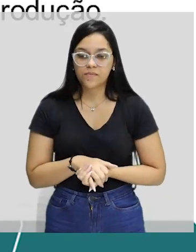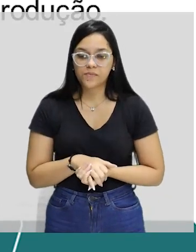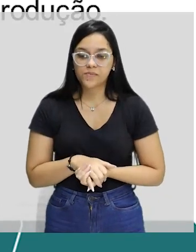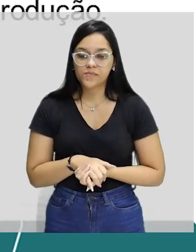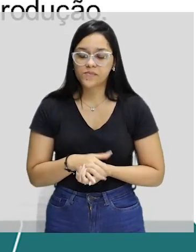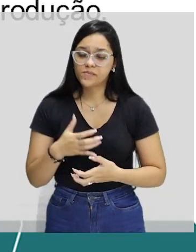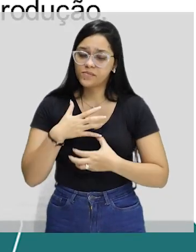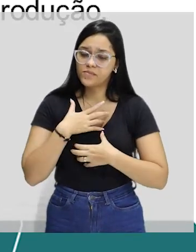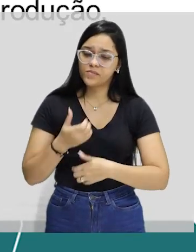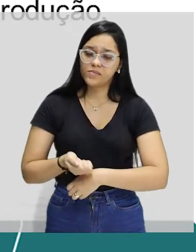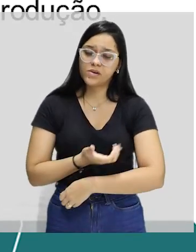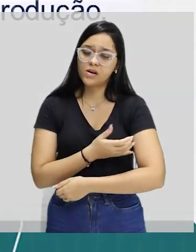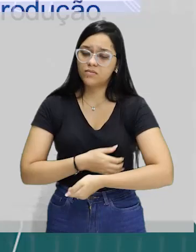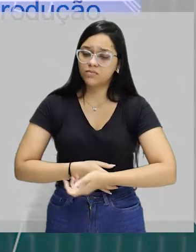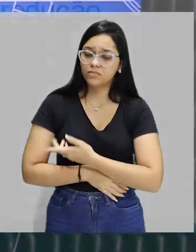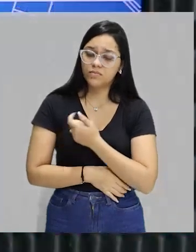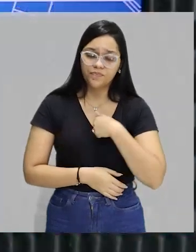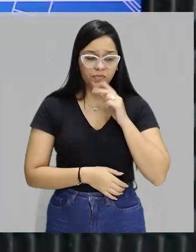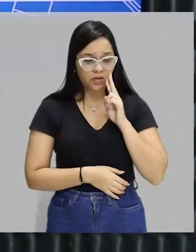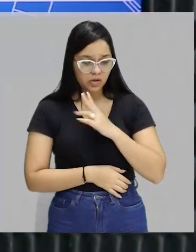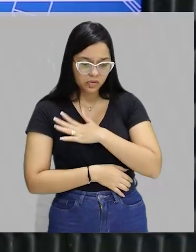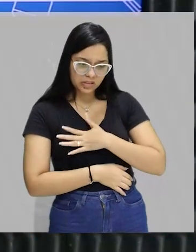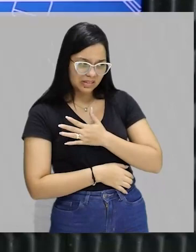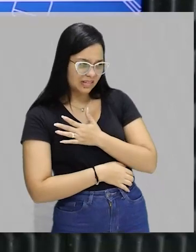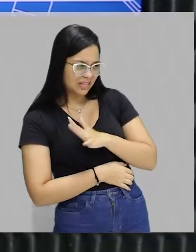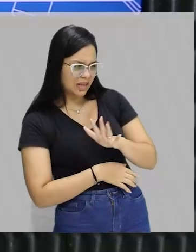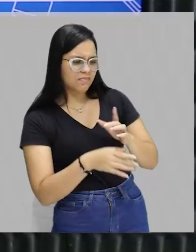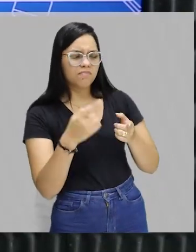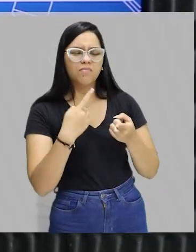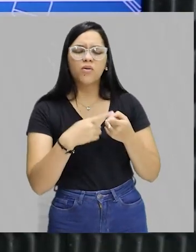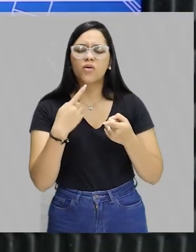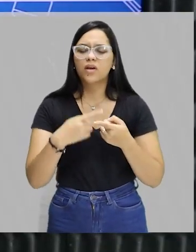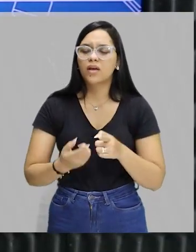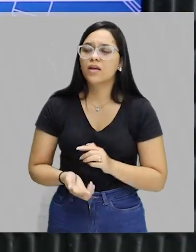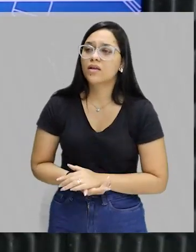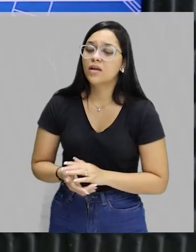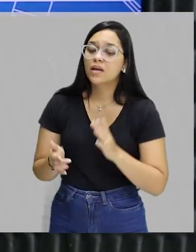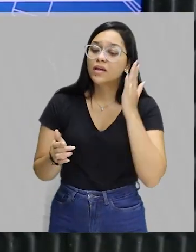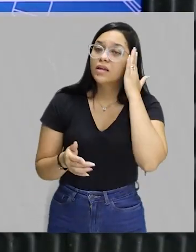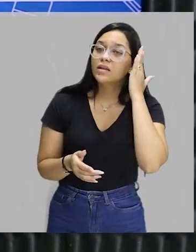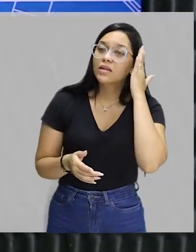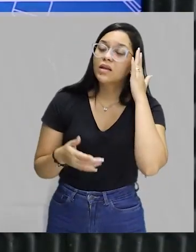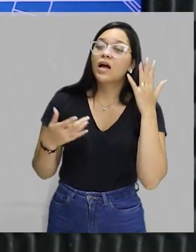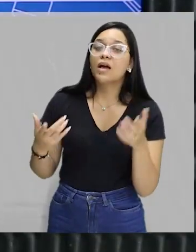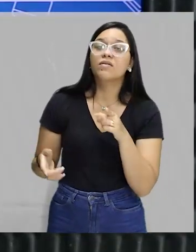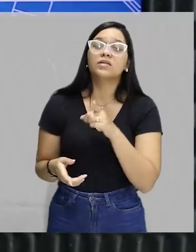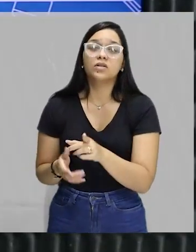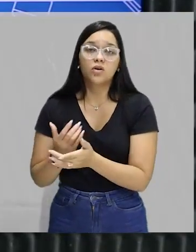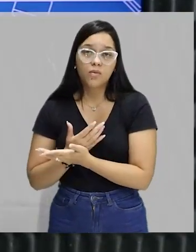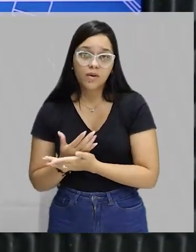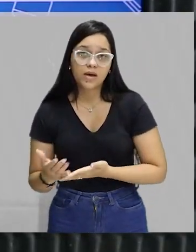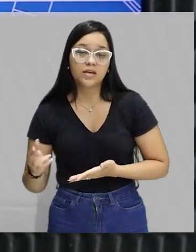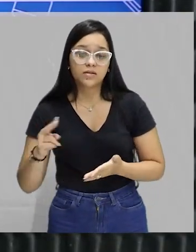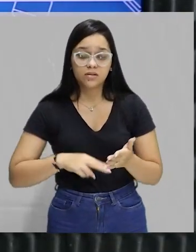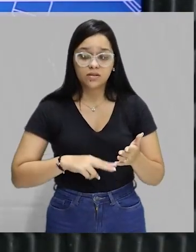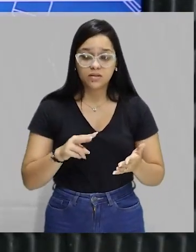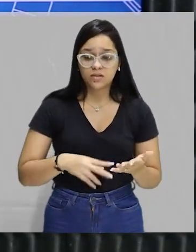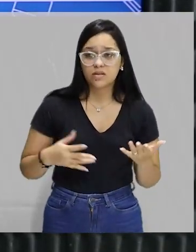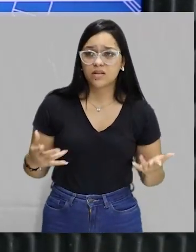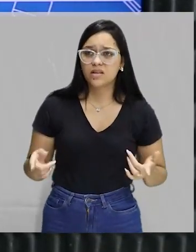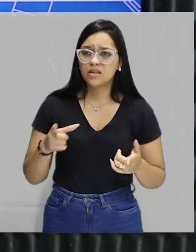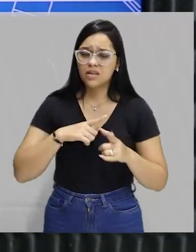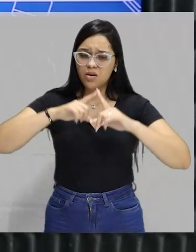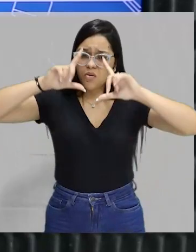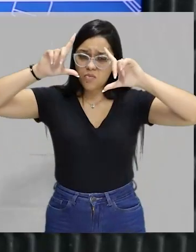a sensação e emoção. Eu olhei, eu gostei, não gostei, por quê? Interpretação. Aí você começa o processo de leitura. Faz